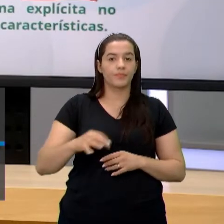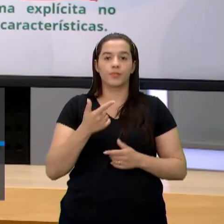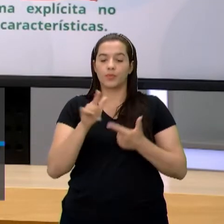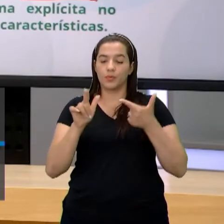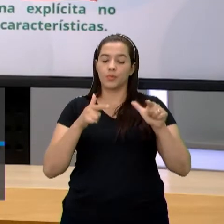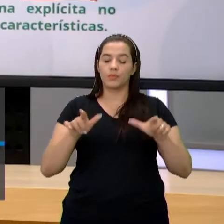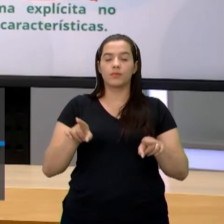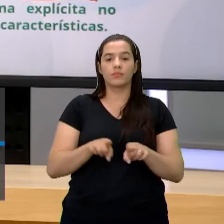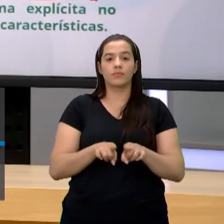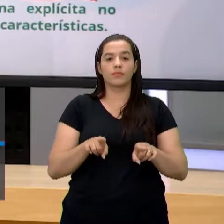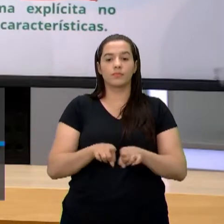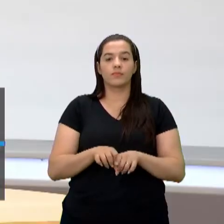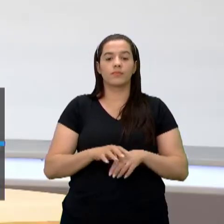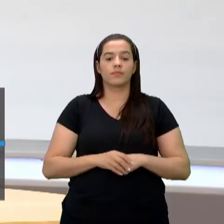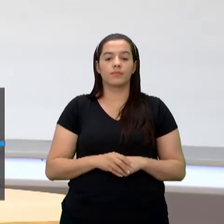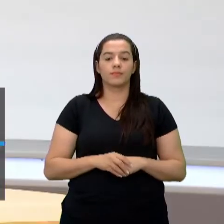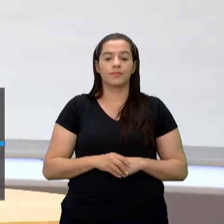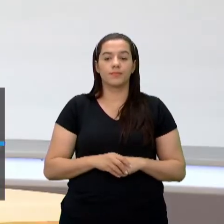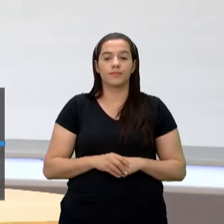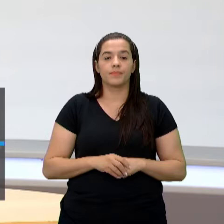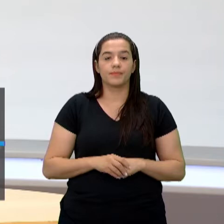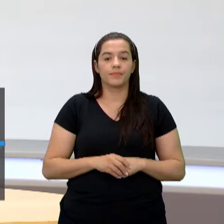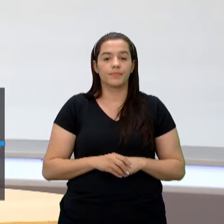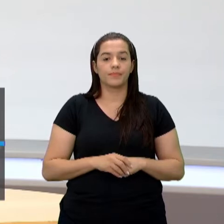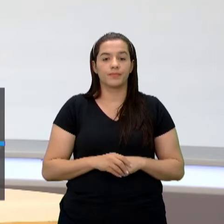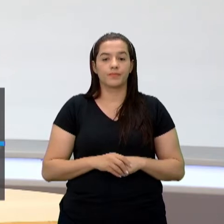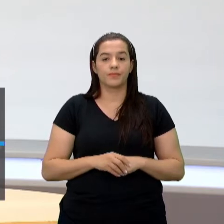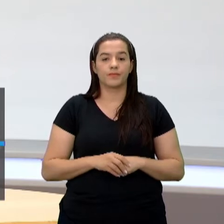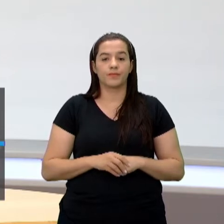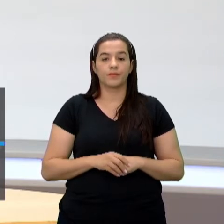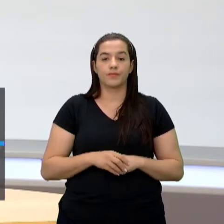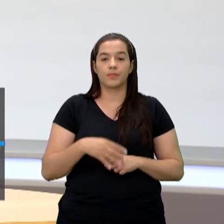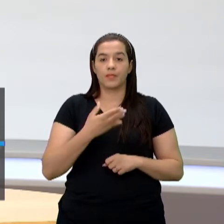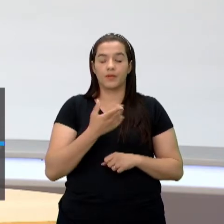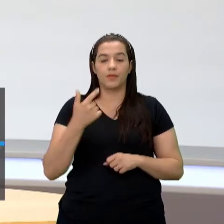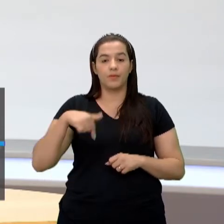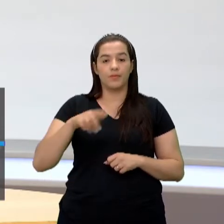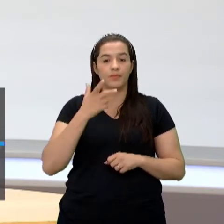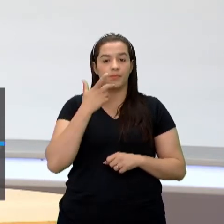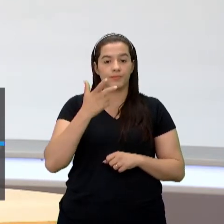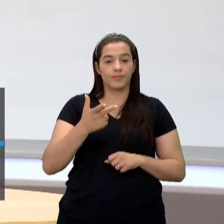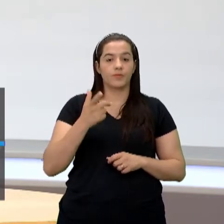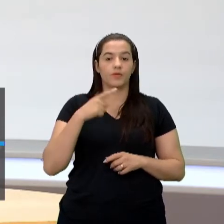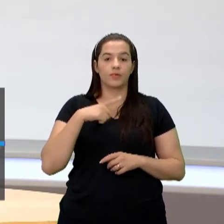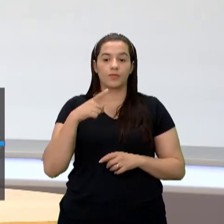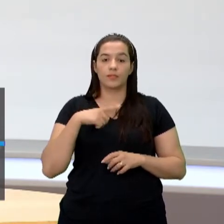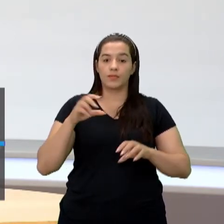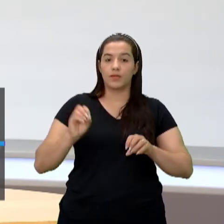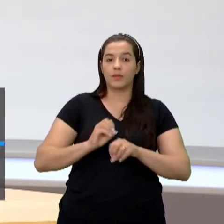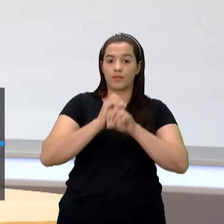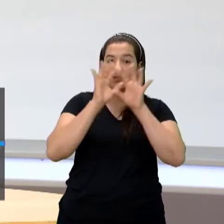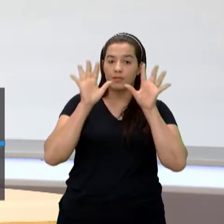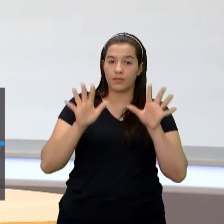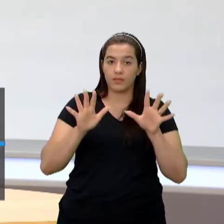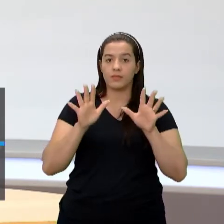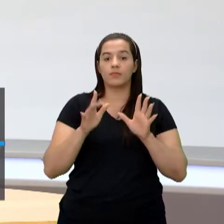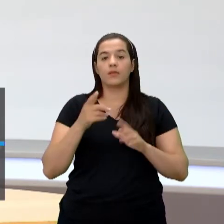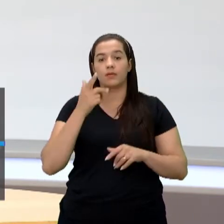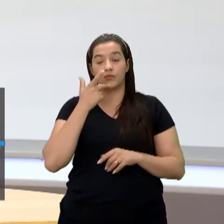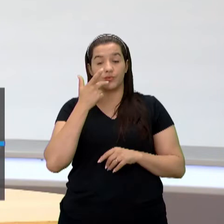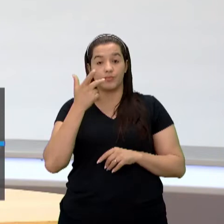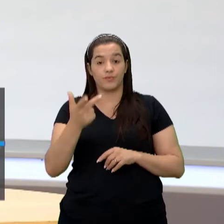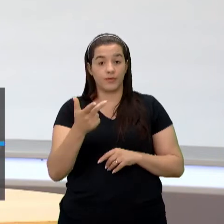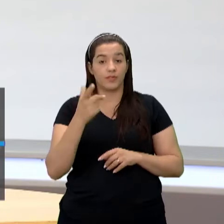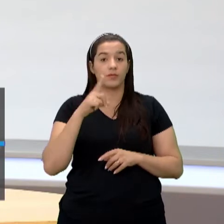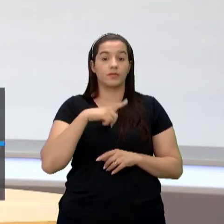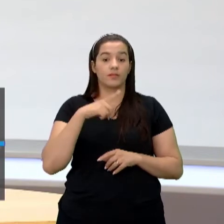também. E as explícitas, vamos reforçar aqui. O que está explícito, a gente fala que está